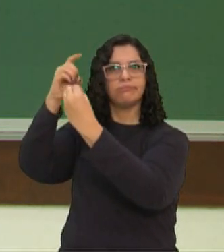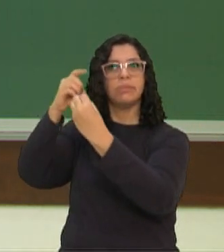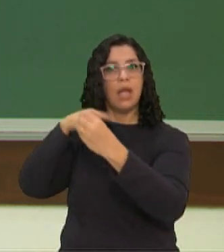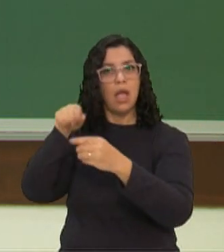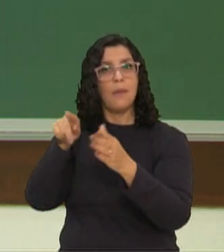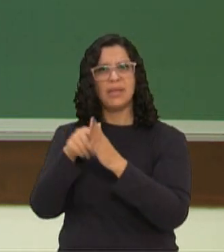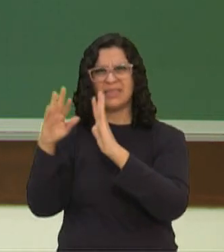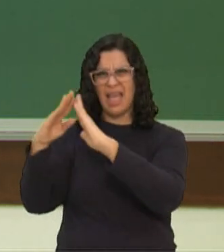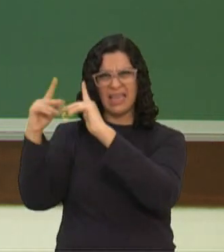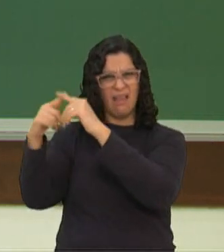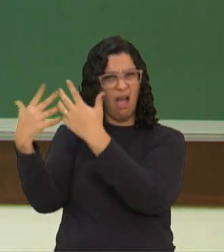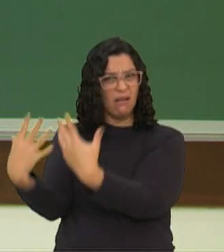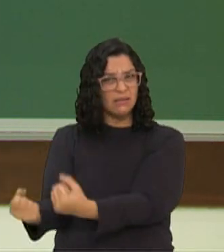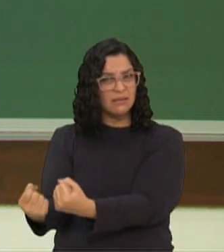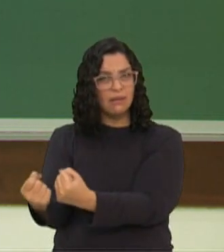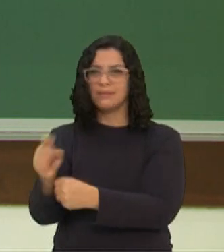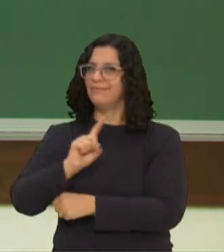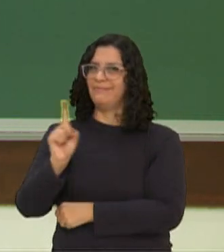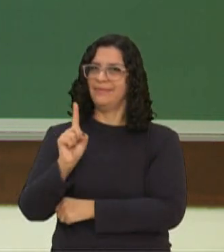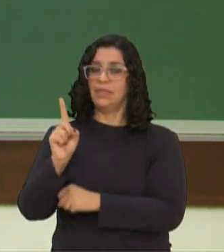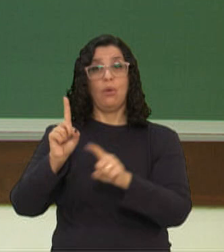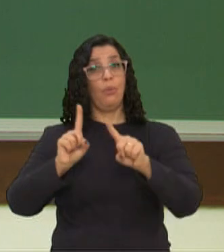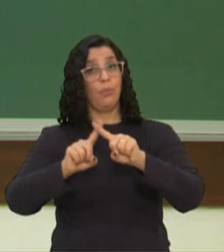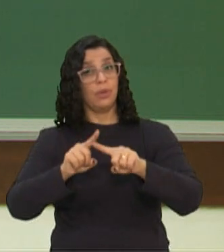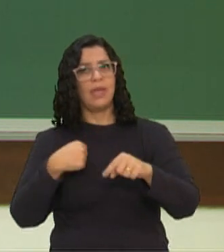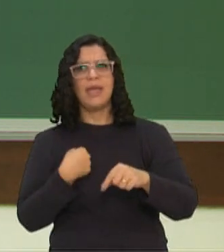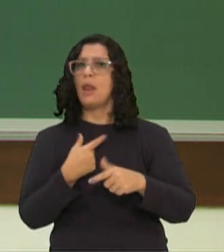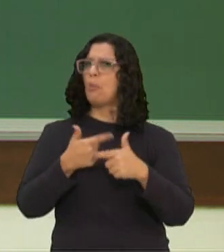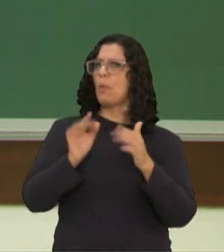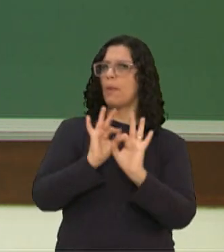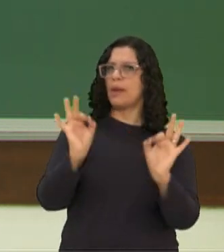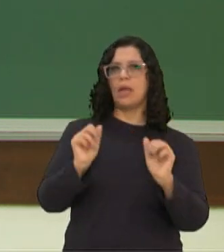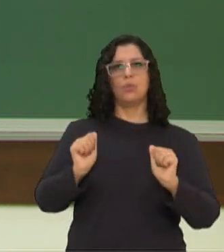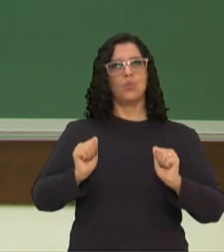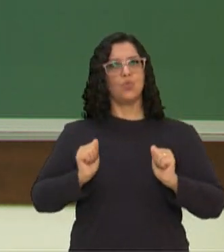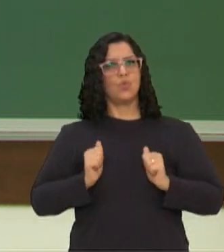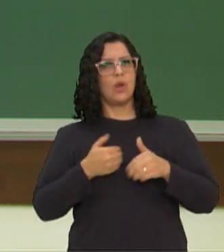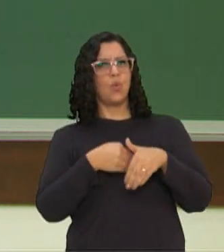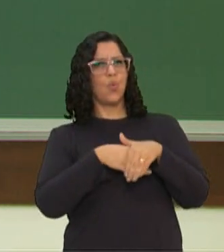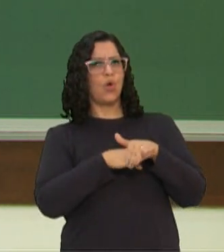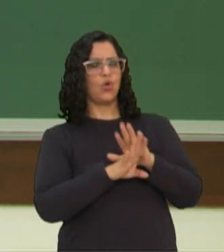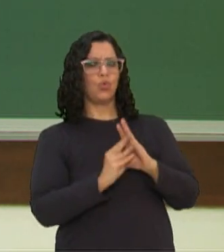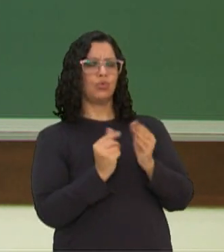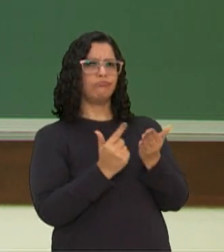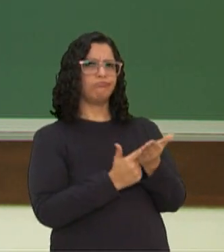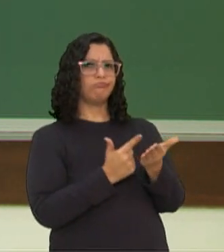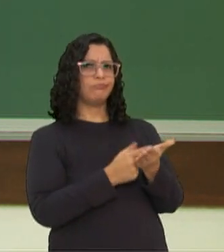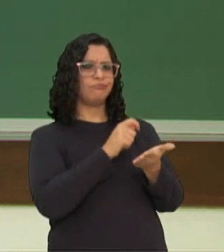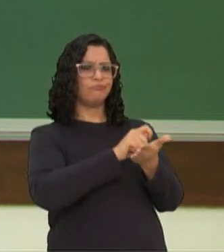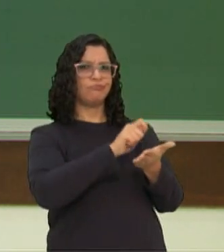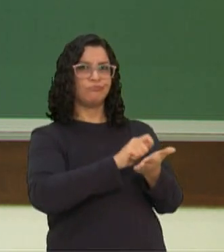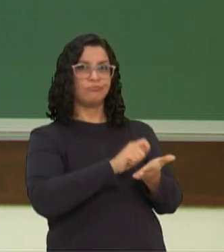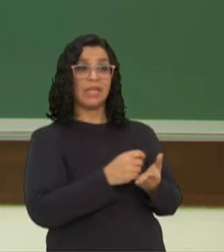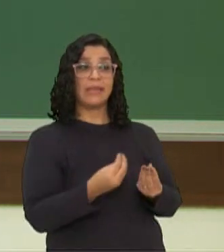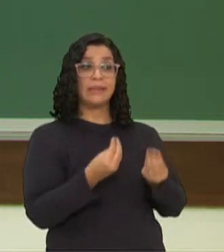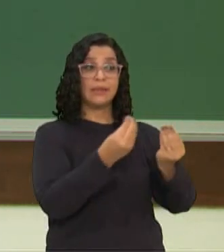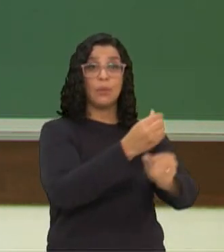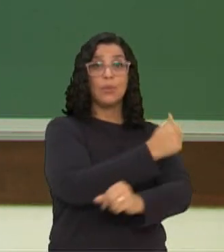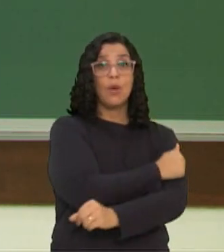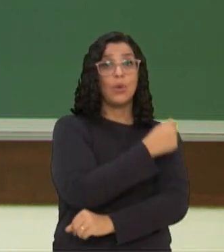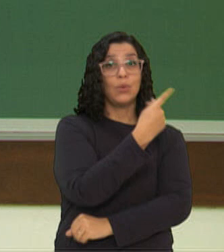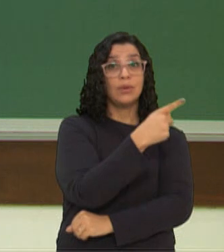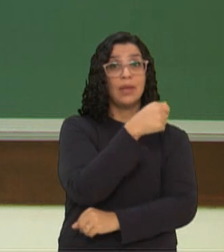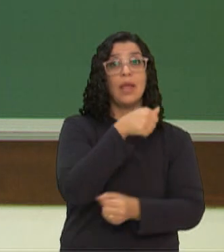a favor dessa ideia. E ele, para se garantir e não ter problemas, ele guardou tudo num livro e entregou para um aluno dele